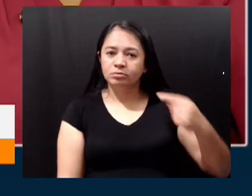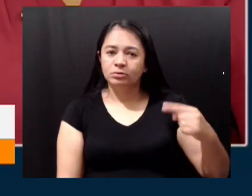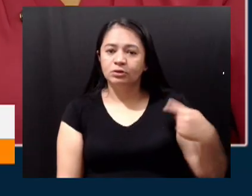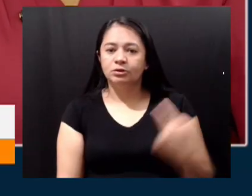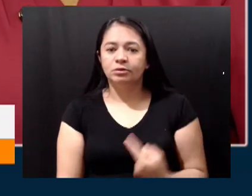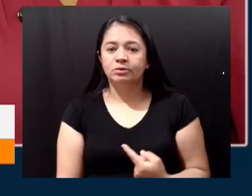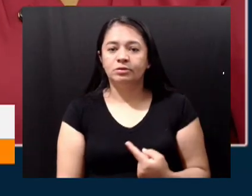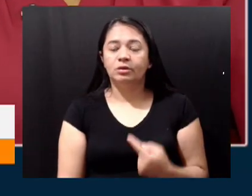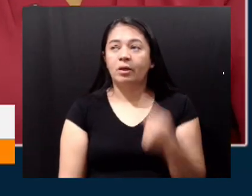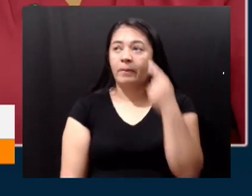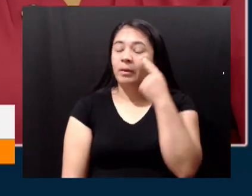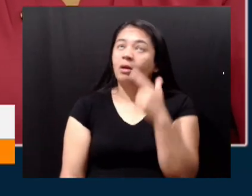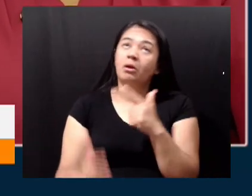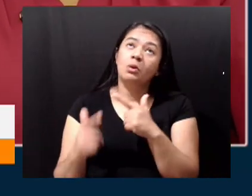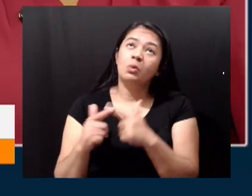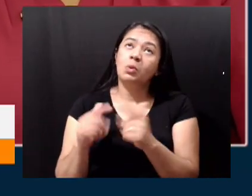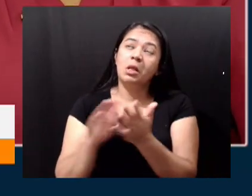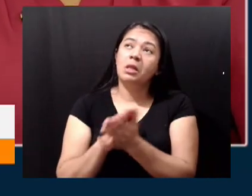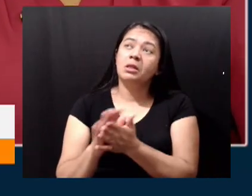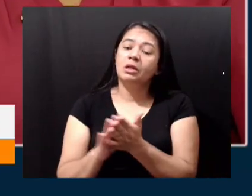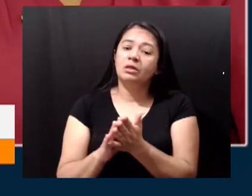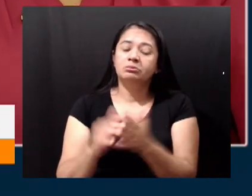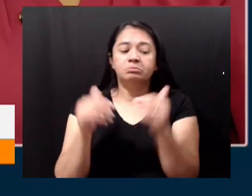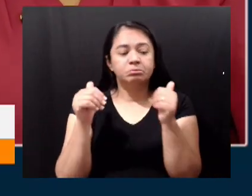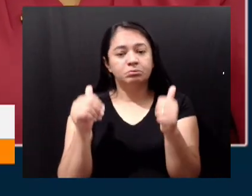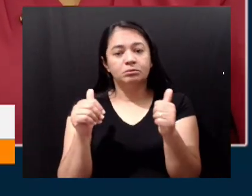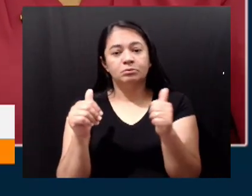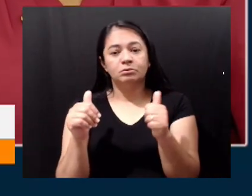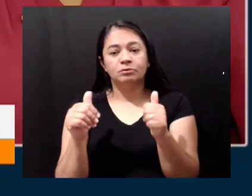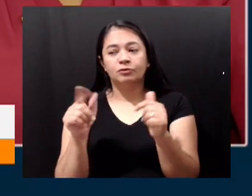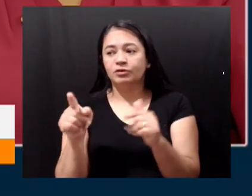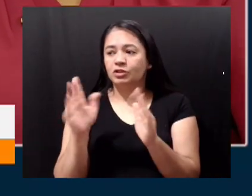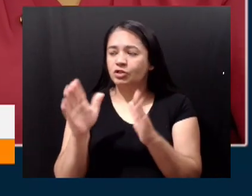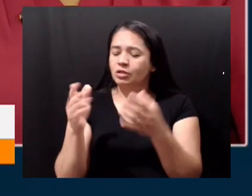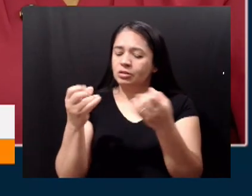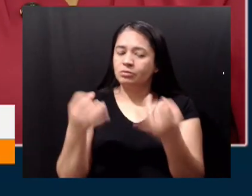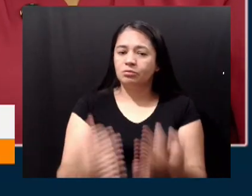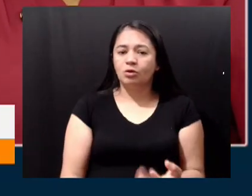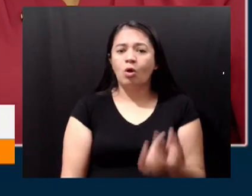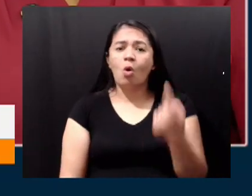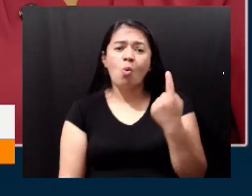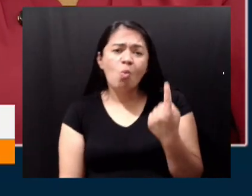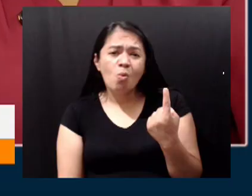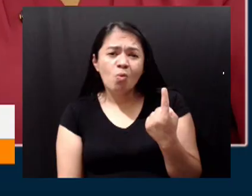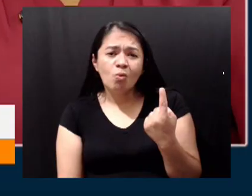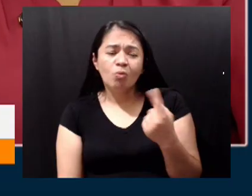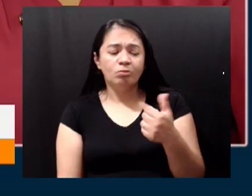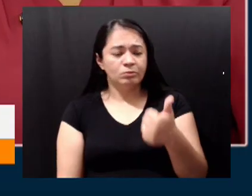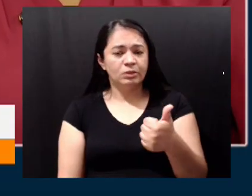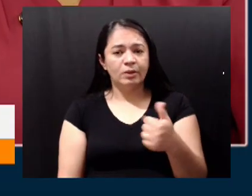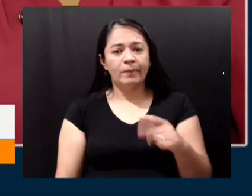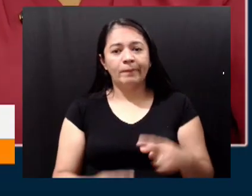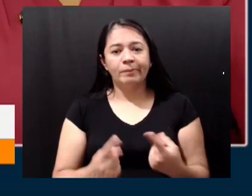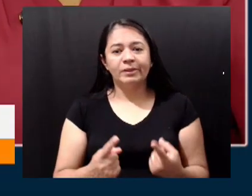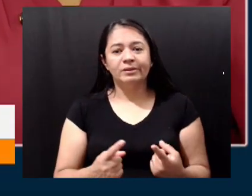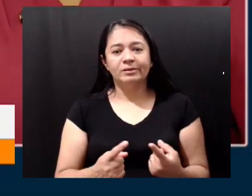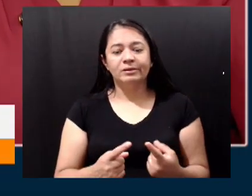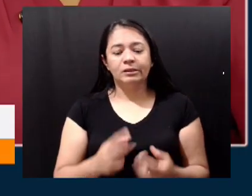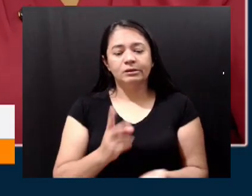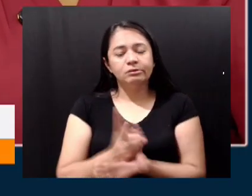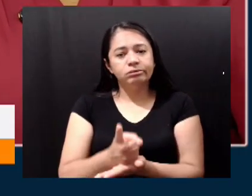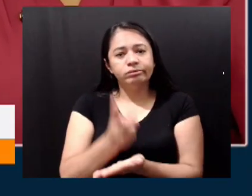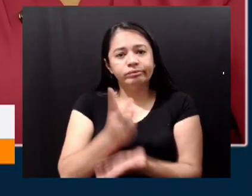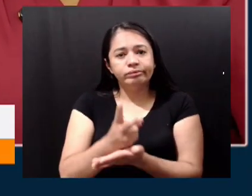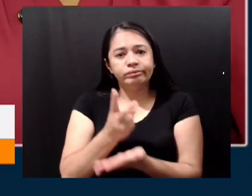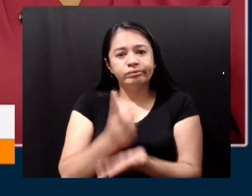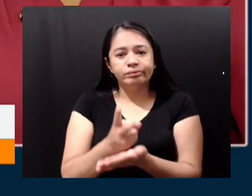nenhum. Tá, tudo bem, como vocês bem colocaram, né, tudo bem, mas a sequência disso pode